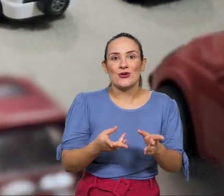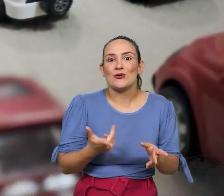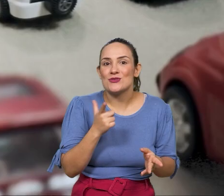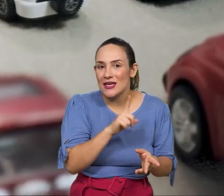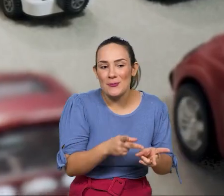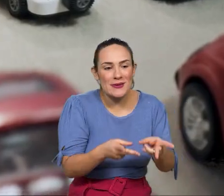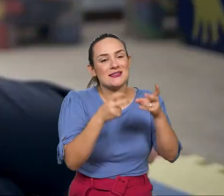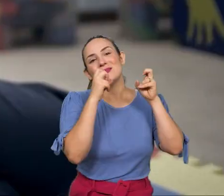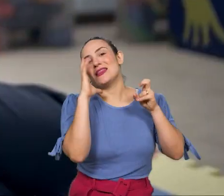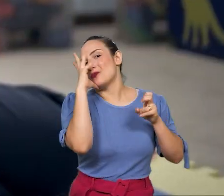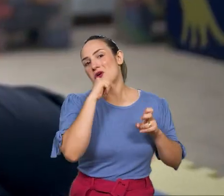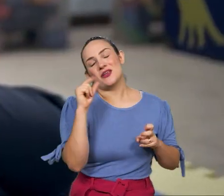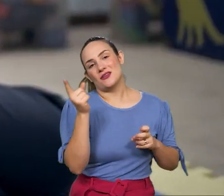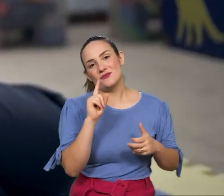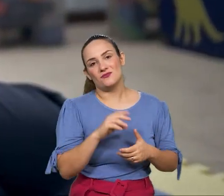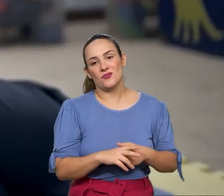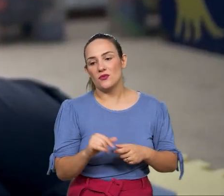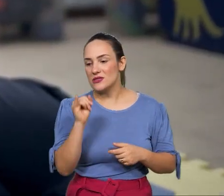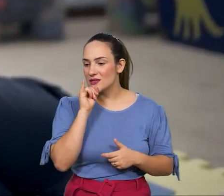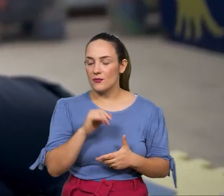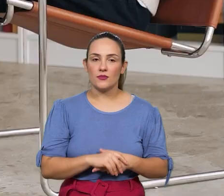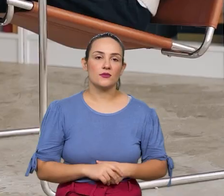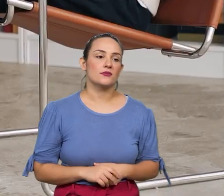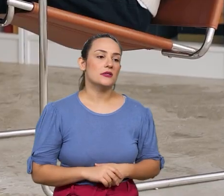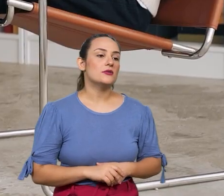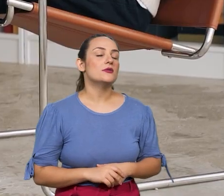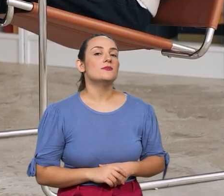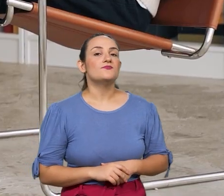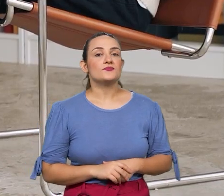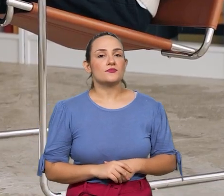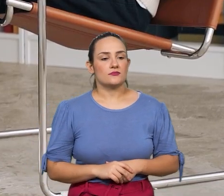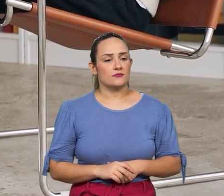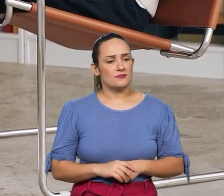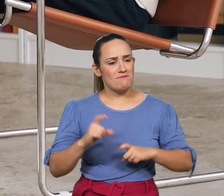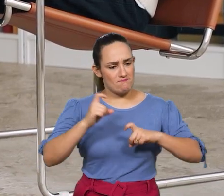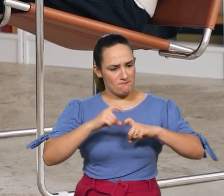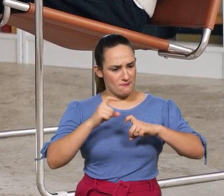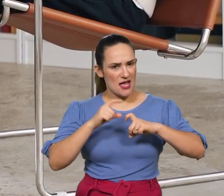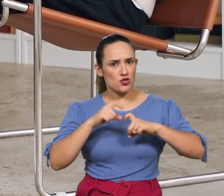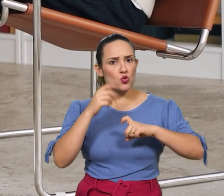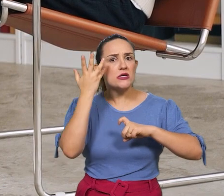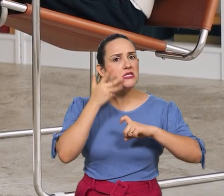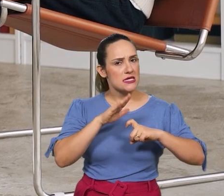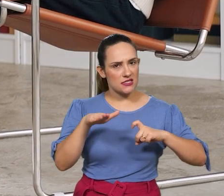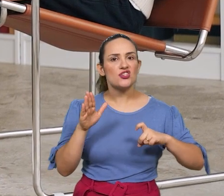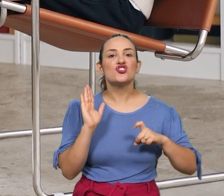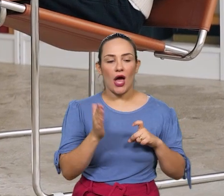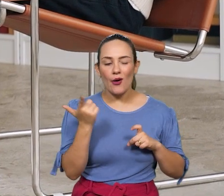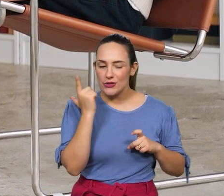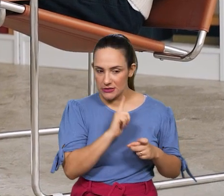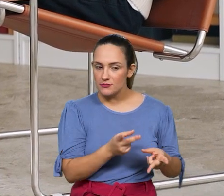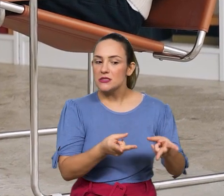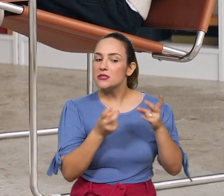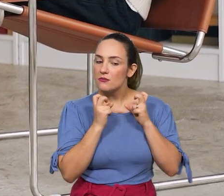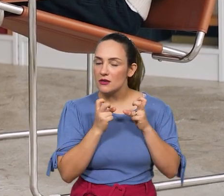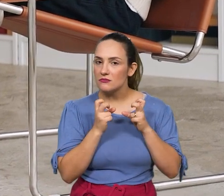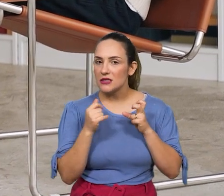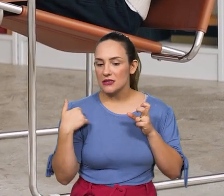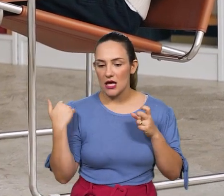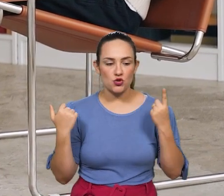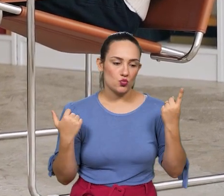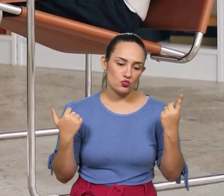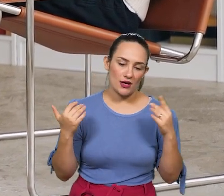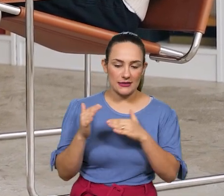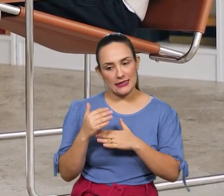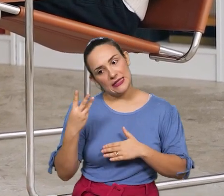Então, hoje, os médicos, desde os pediatras e neuropediatras, já estão preparados para diagnosticar uma criança aí de